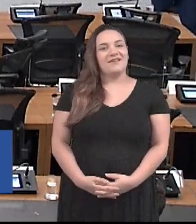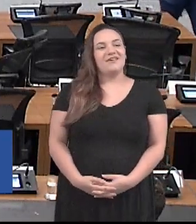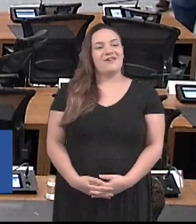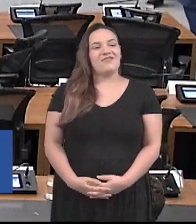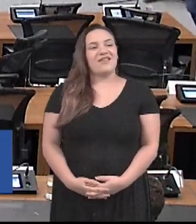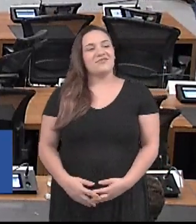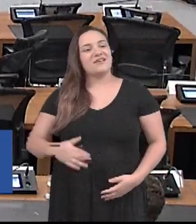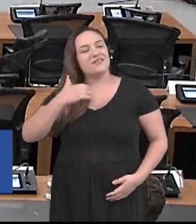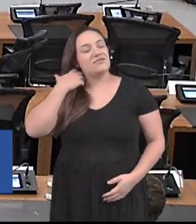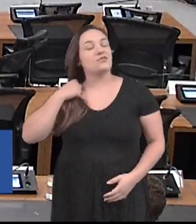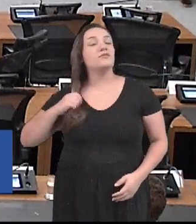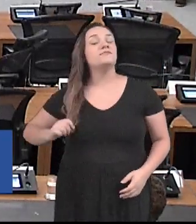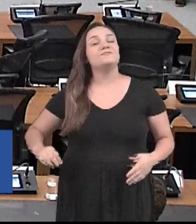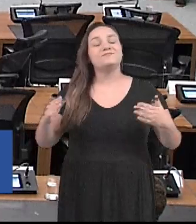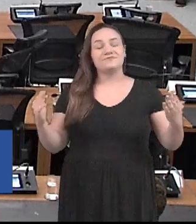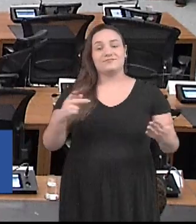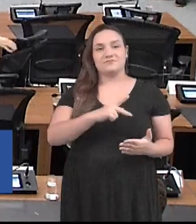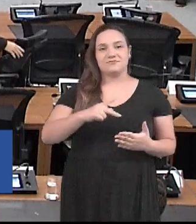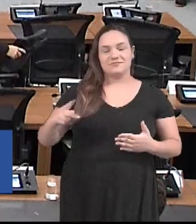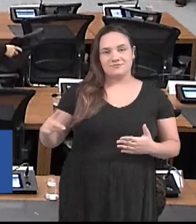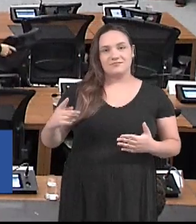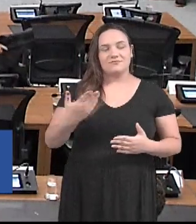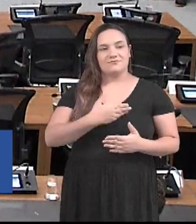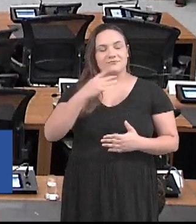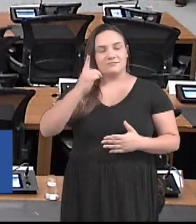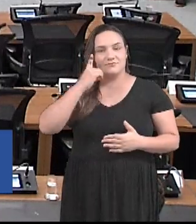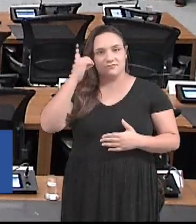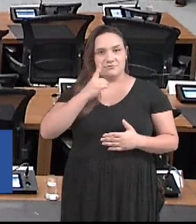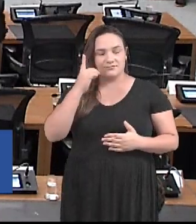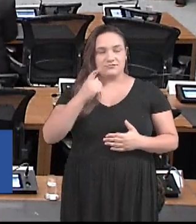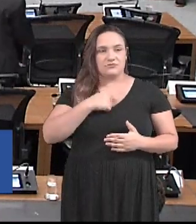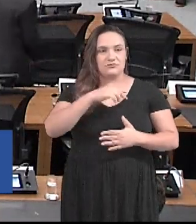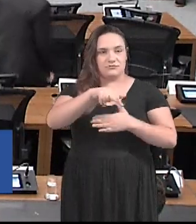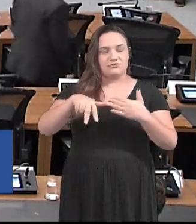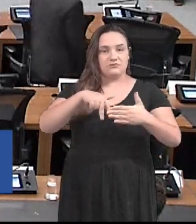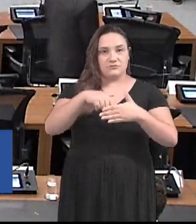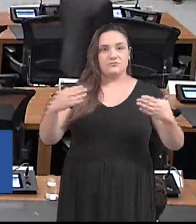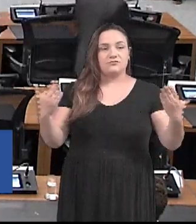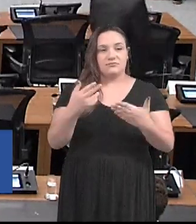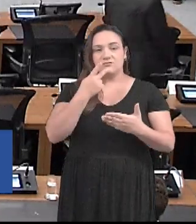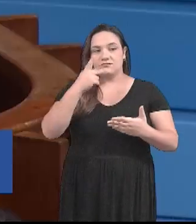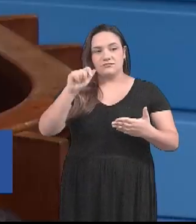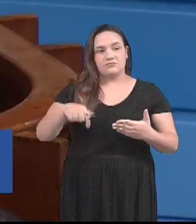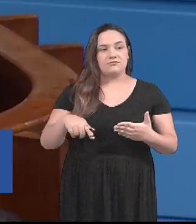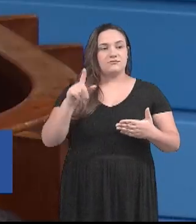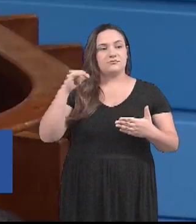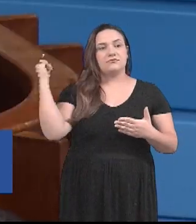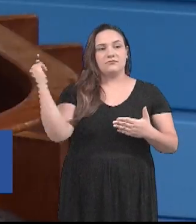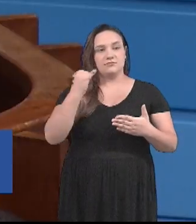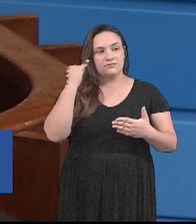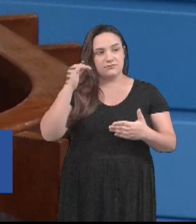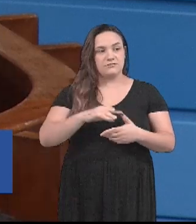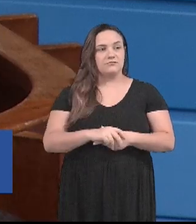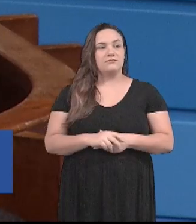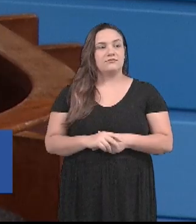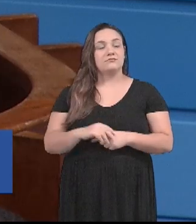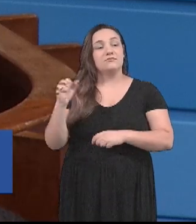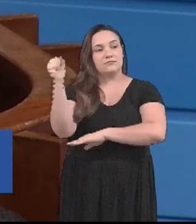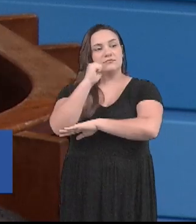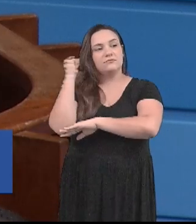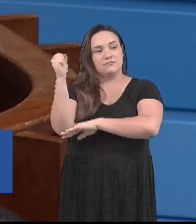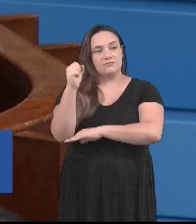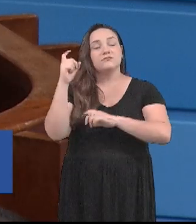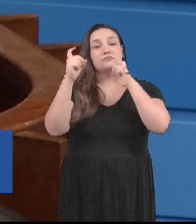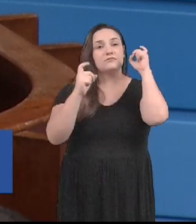Senhor presidente, colegas parlamentares, o pronunciamento que farei aqui é extremamente